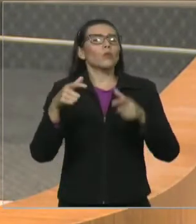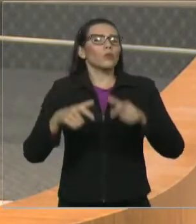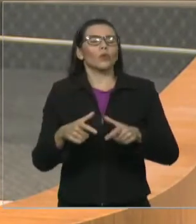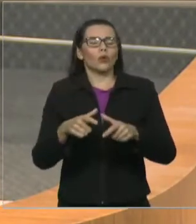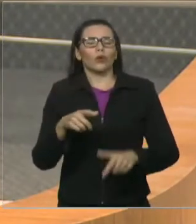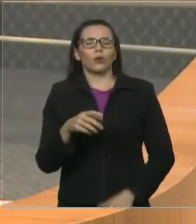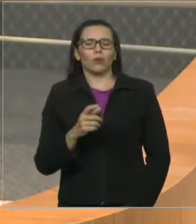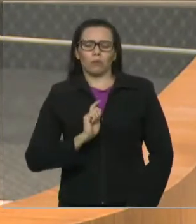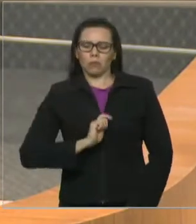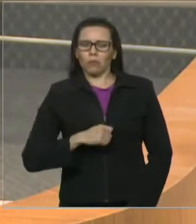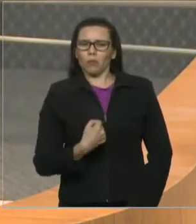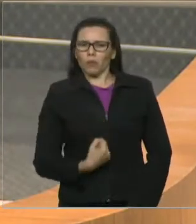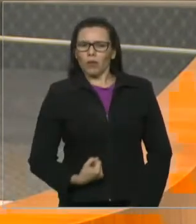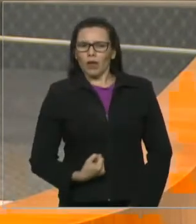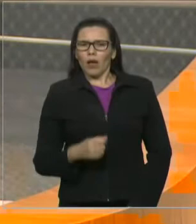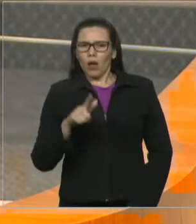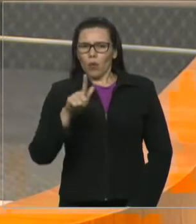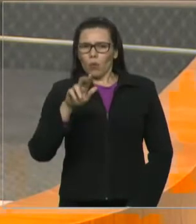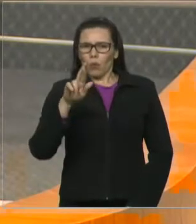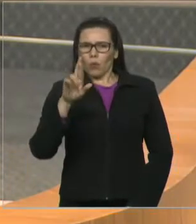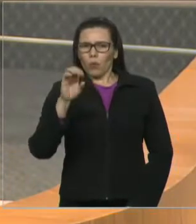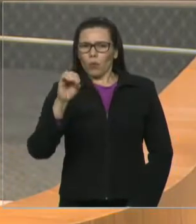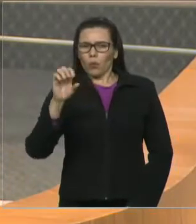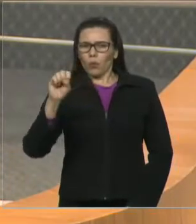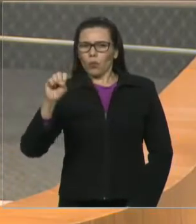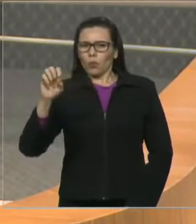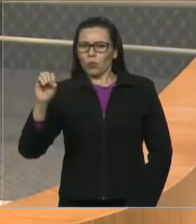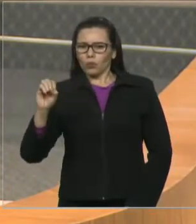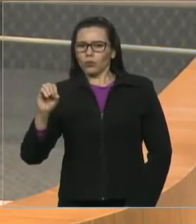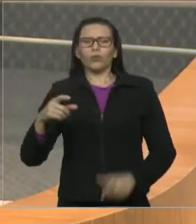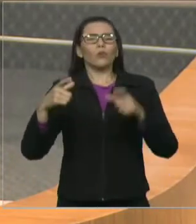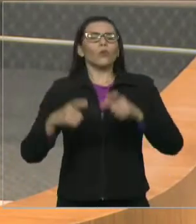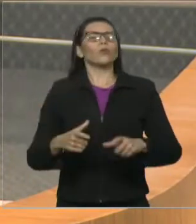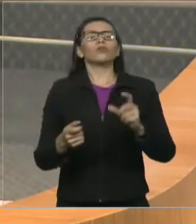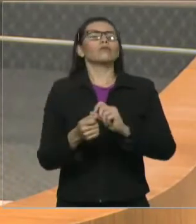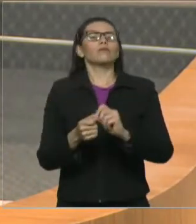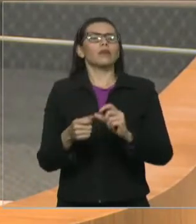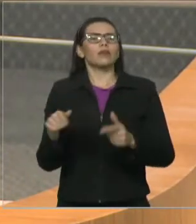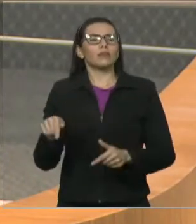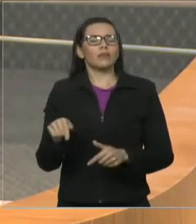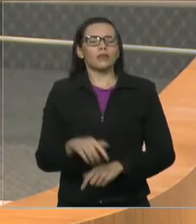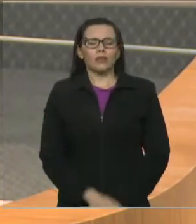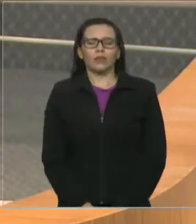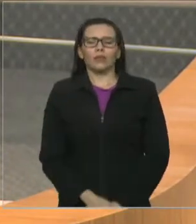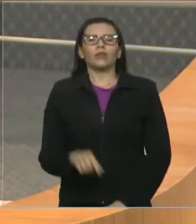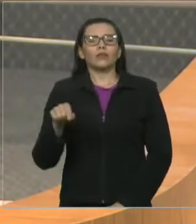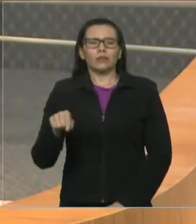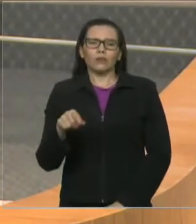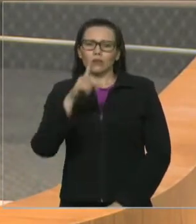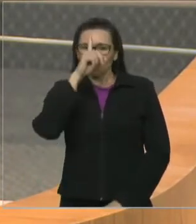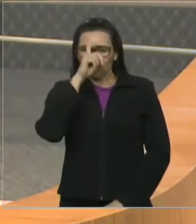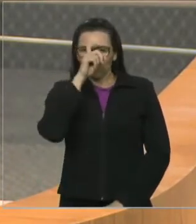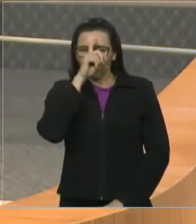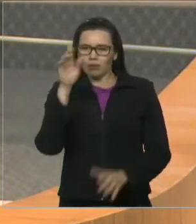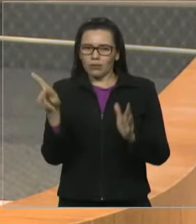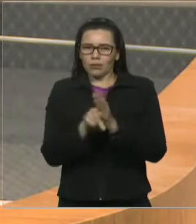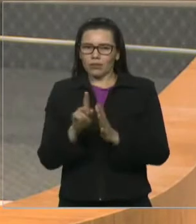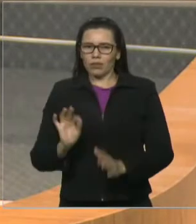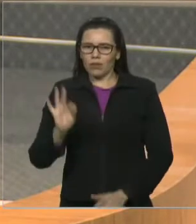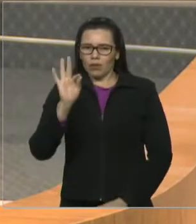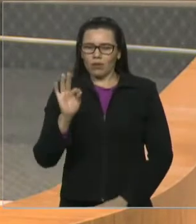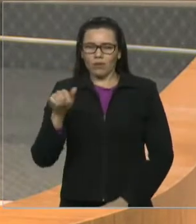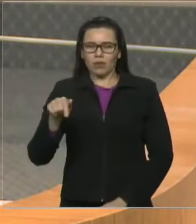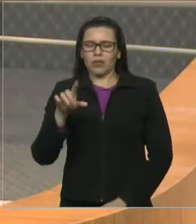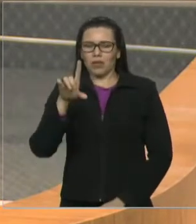um lugar no SUS que faz enteroressonância, que é no Hospital Universitário Presidente Dutra. Então, um